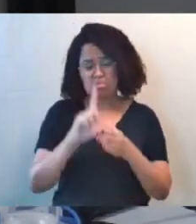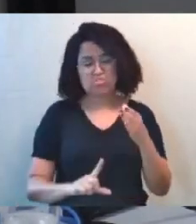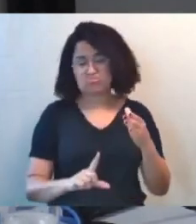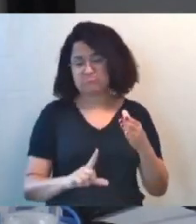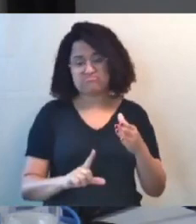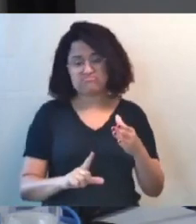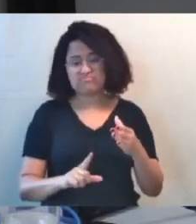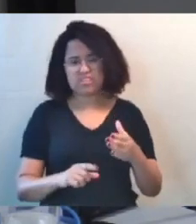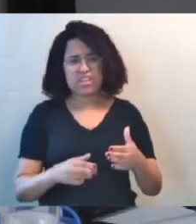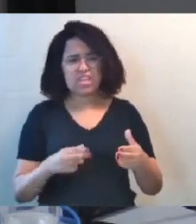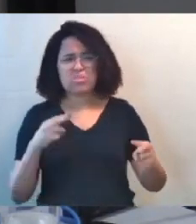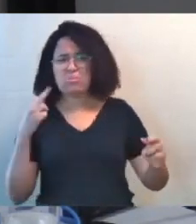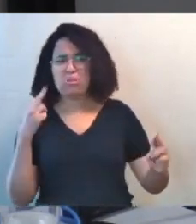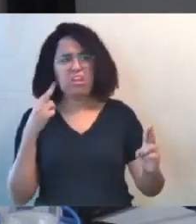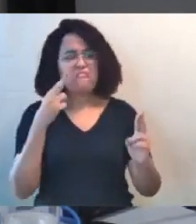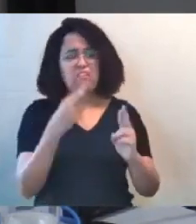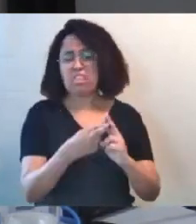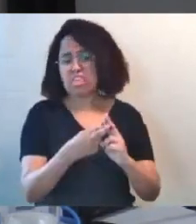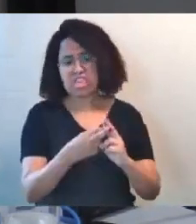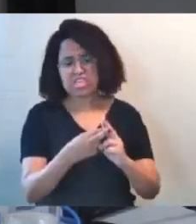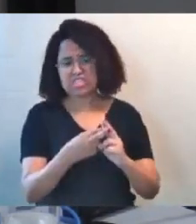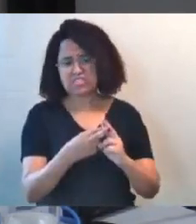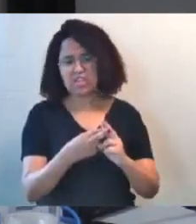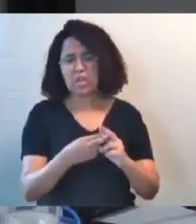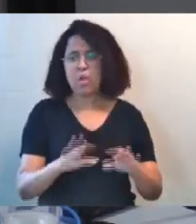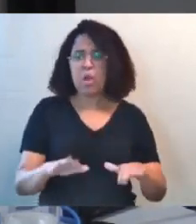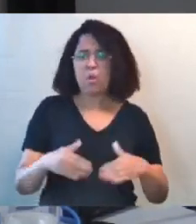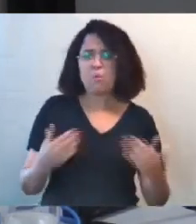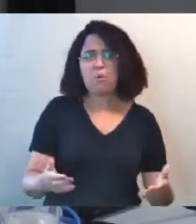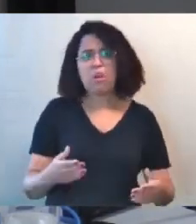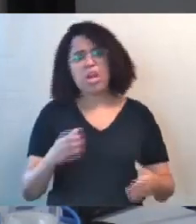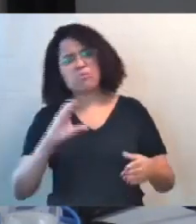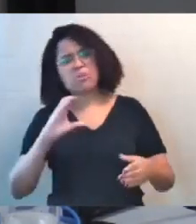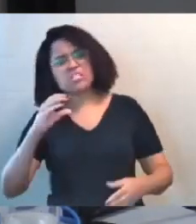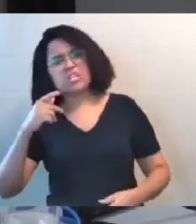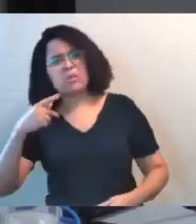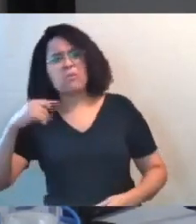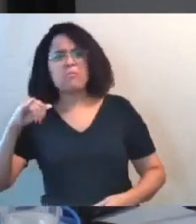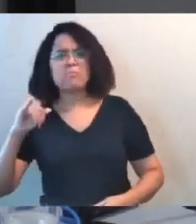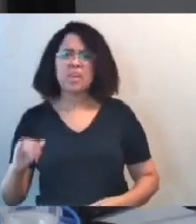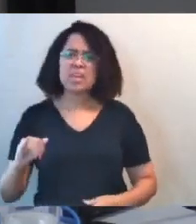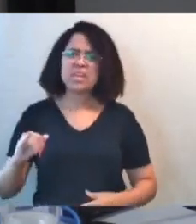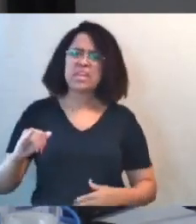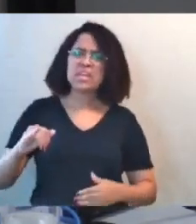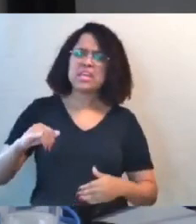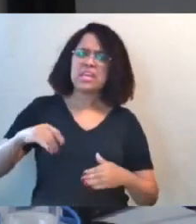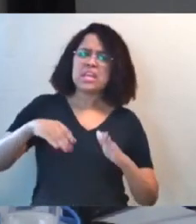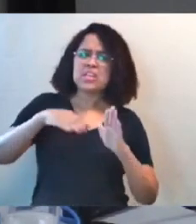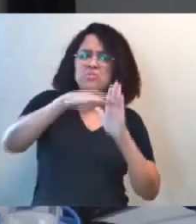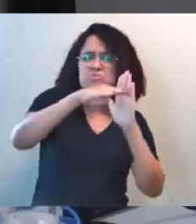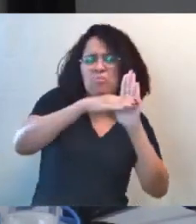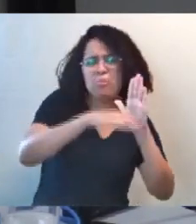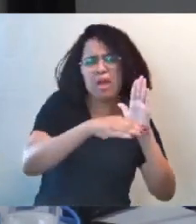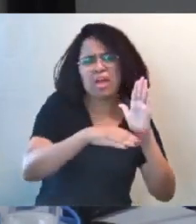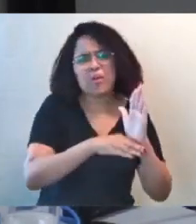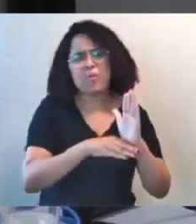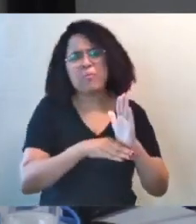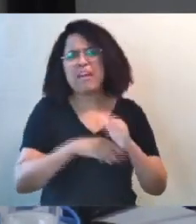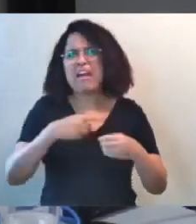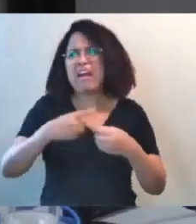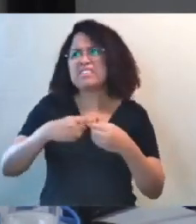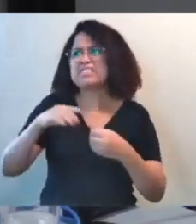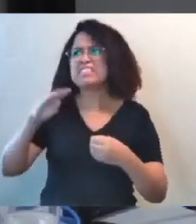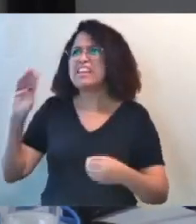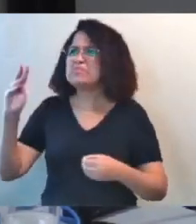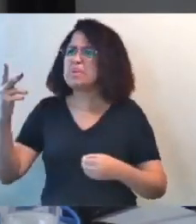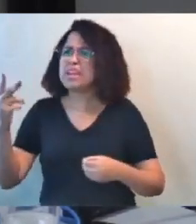quando as CPIs fazem os encaminhamentos, a gente relativiza parâmetros, a cidade não sabe exatamente o que ela deve